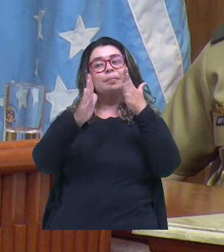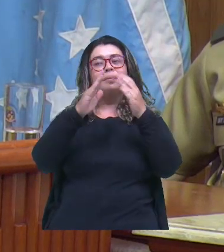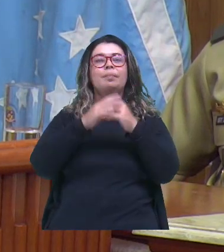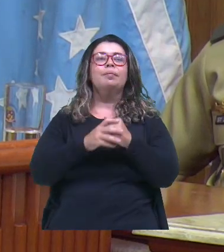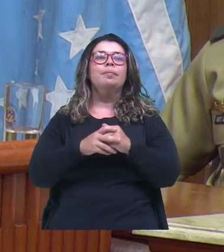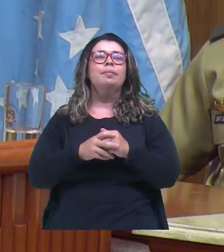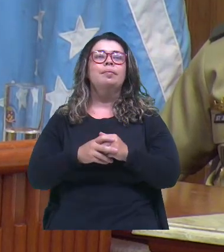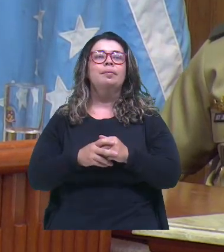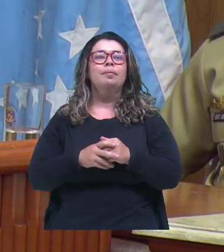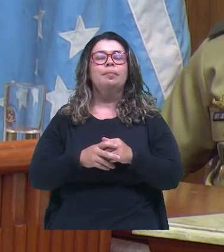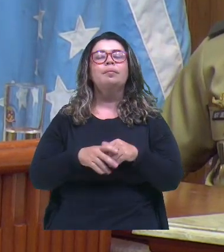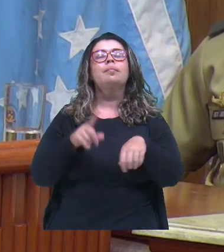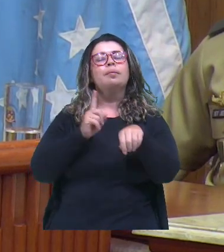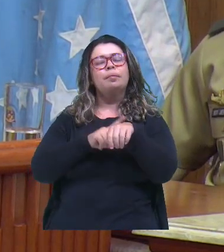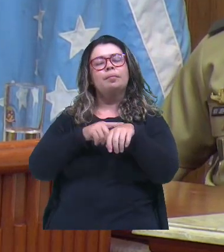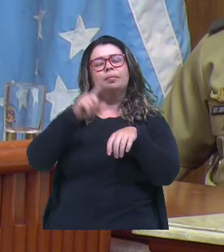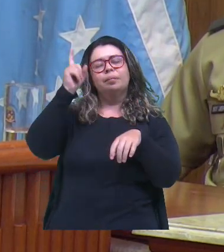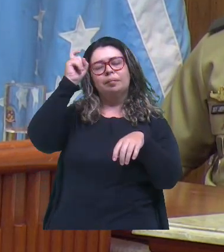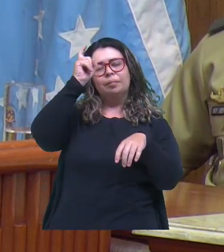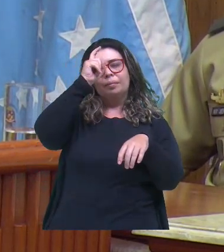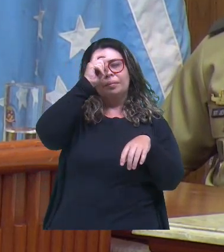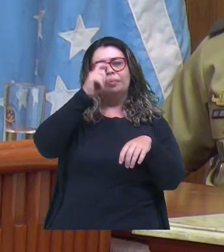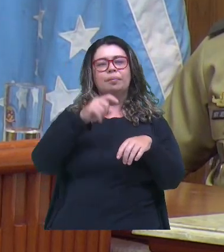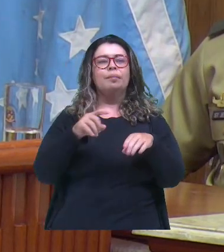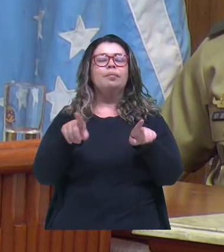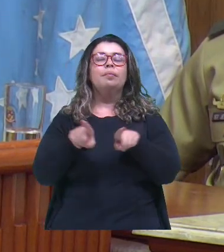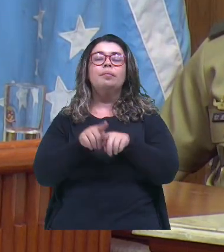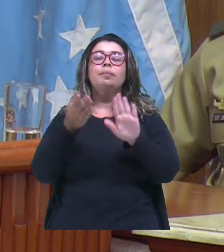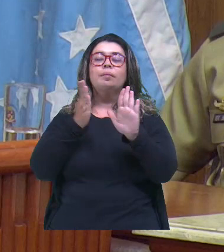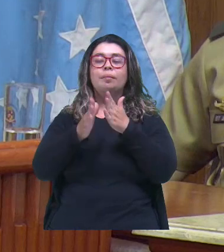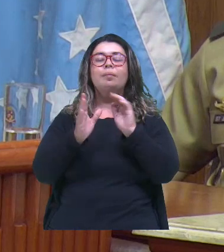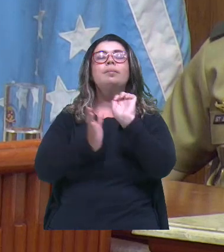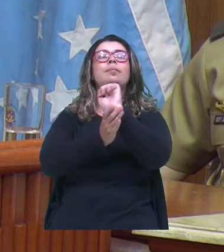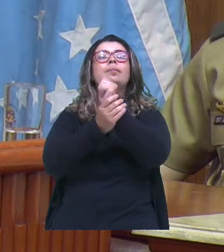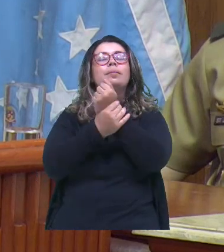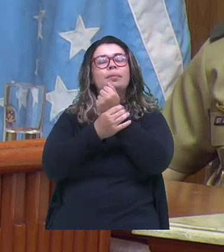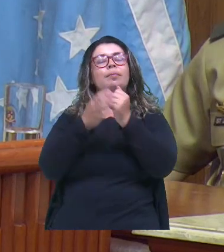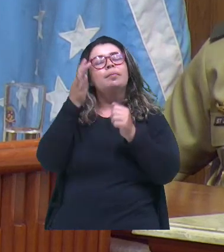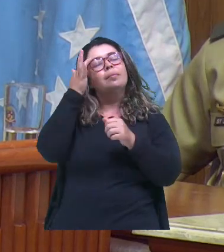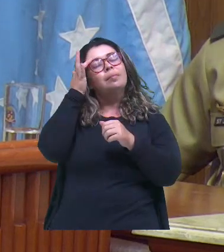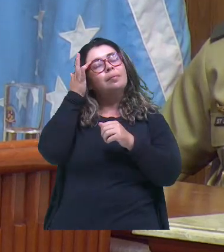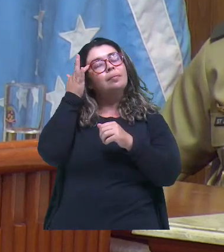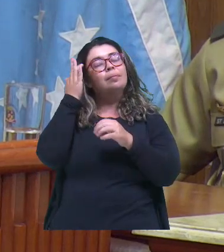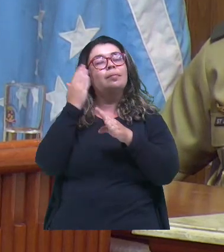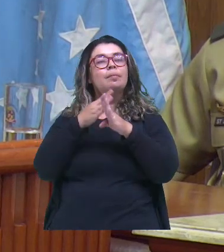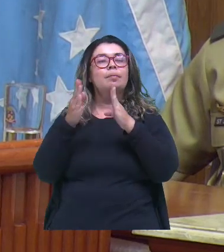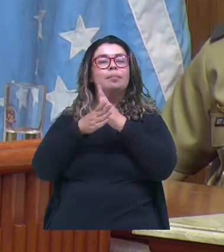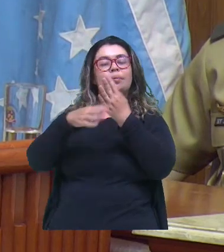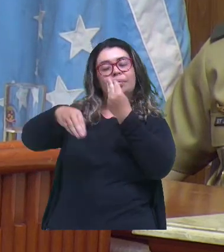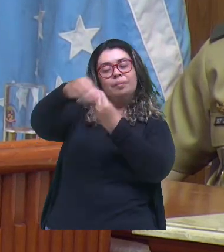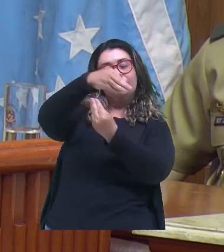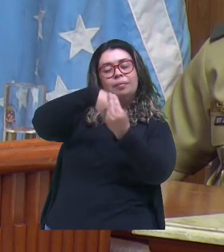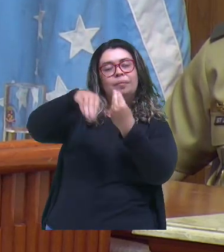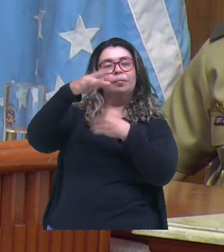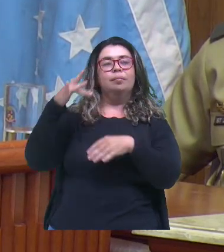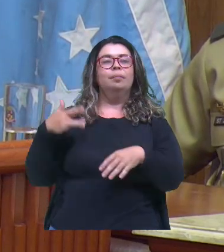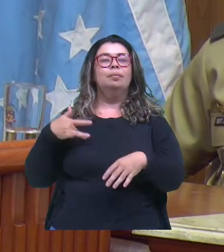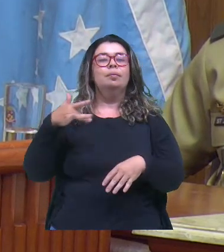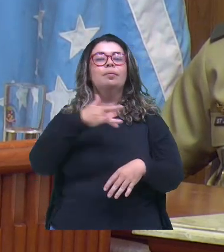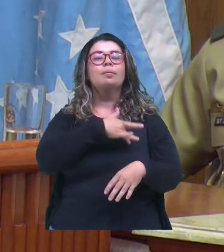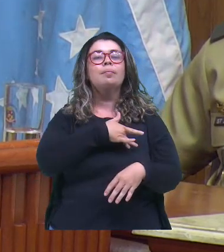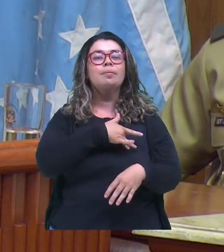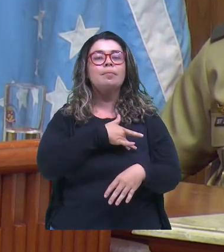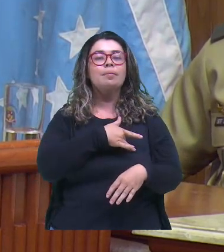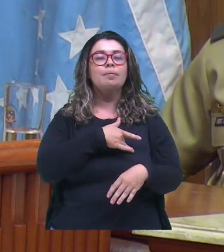fases difíceis, como passou, nossa segurança e tudo que envolve a nossa saúde, que passamos